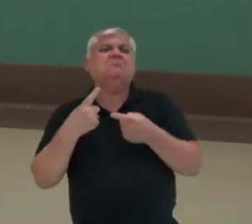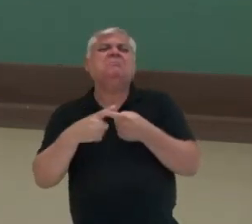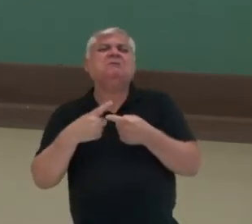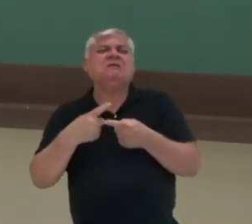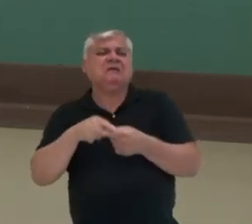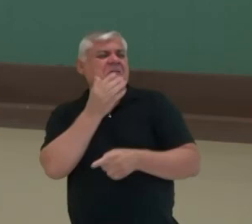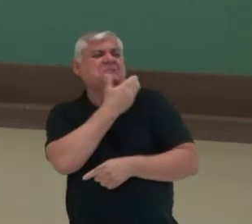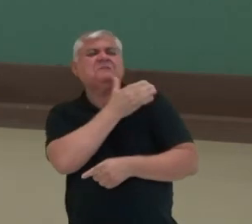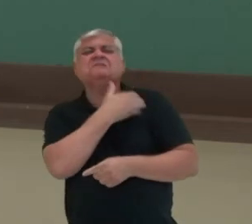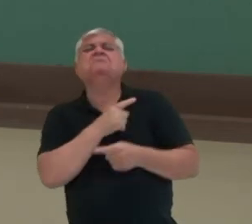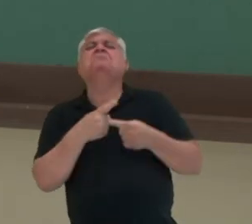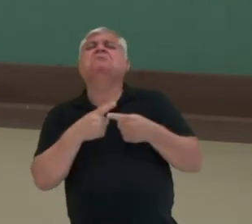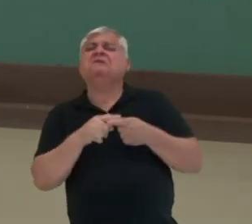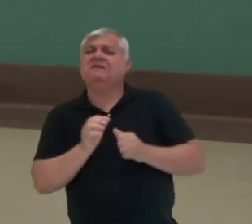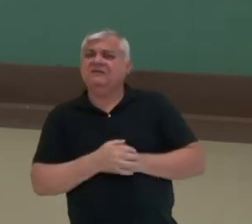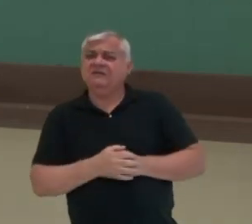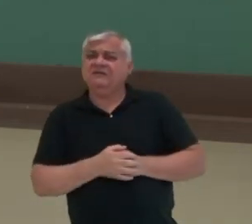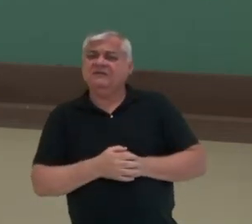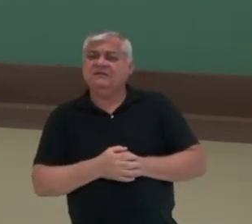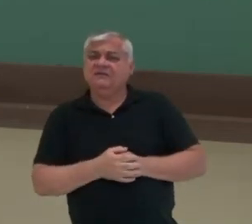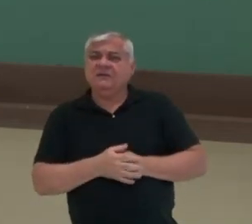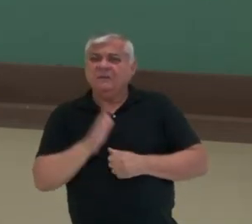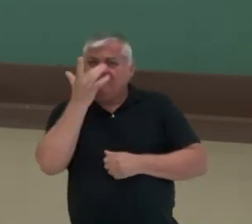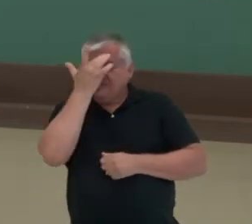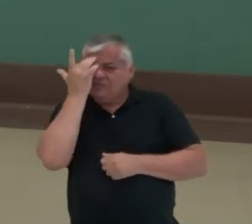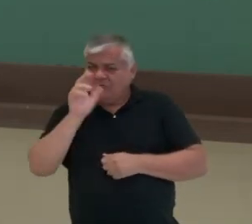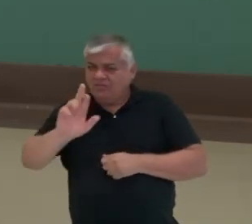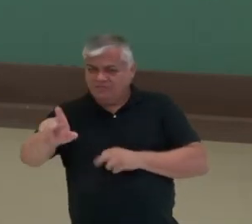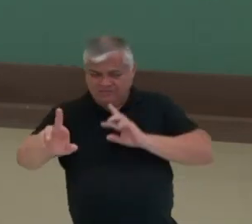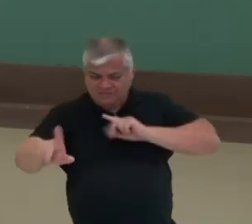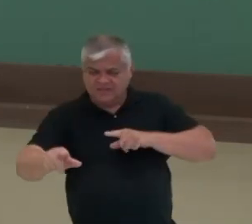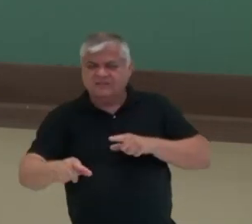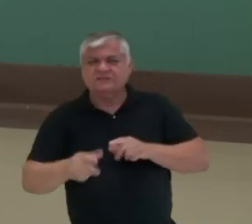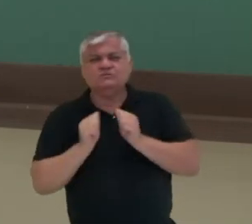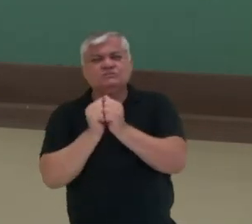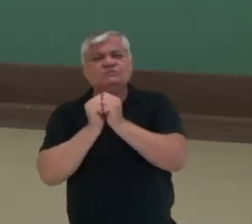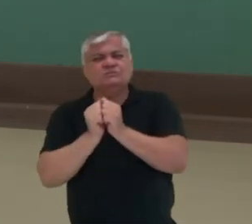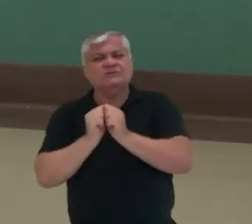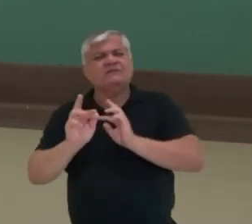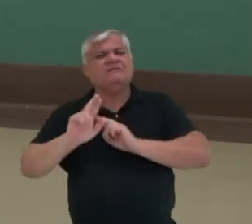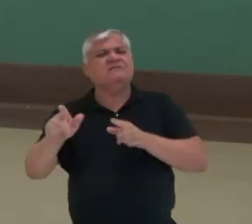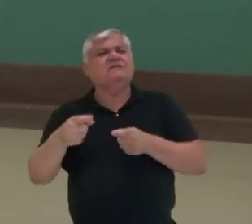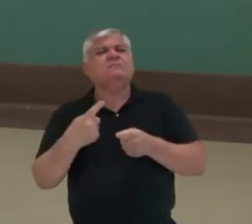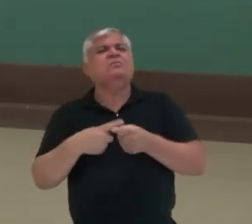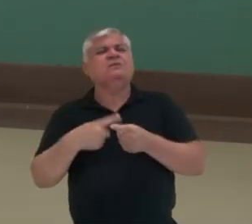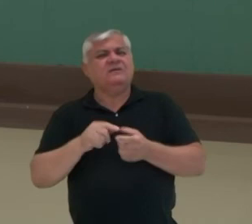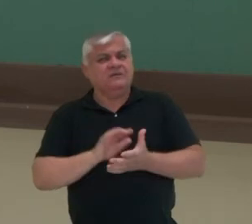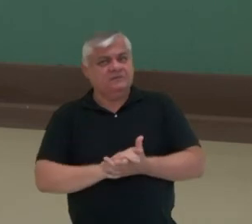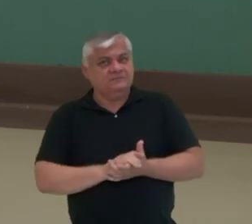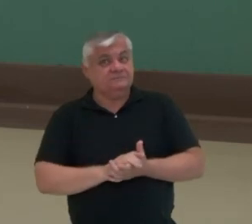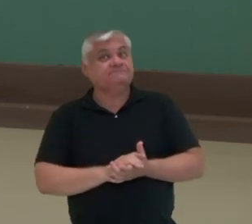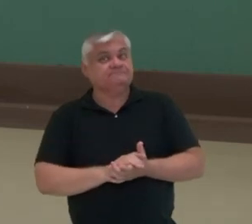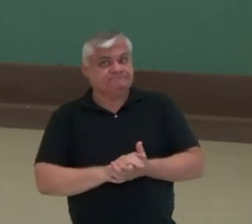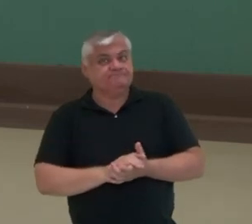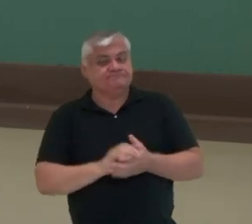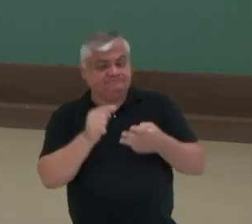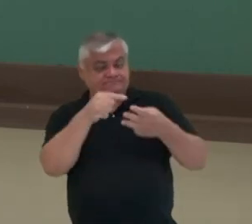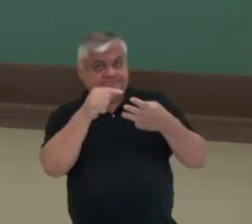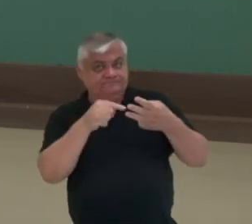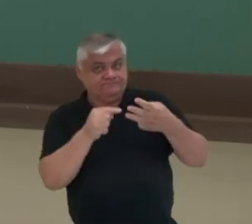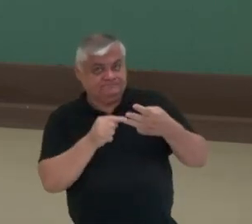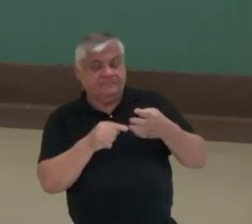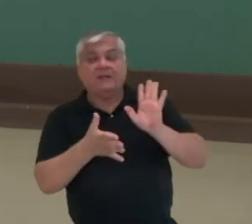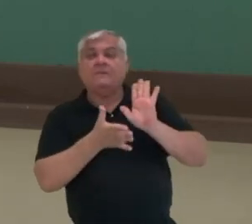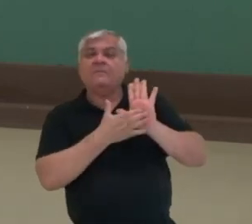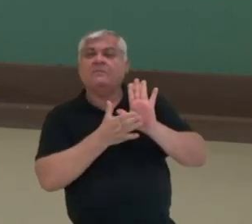por que é tão difícil para as pessoas conviverem com as diferenças, por exemplo. A proposta de intervenção, prof, pode ser